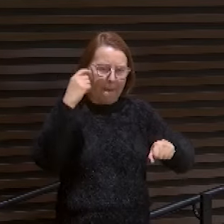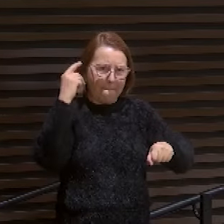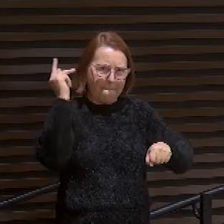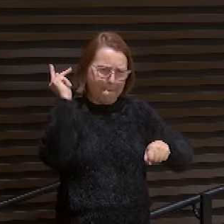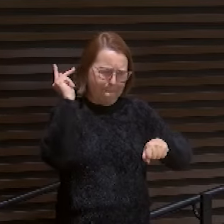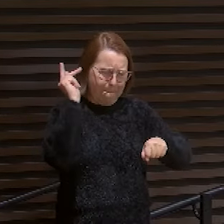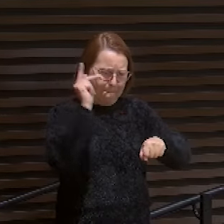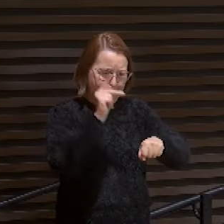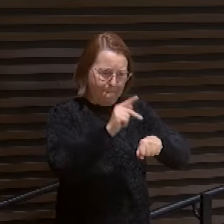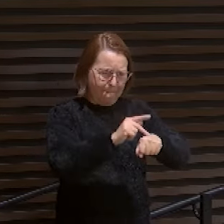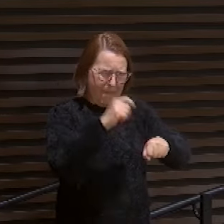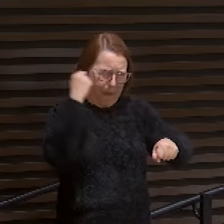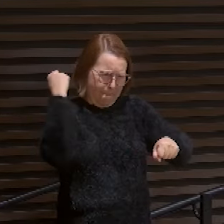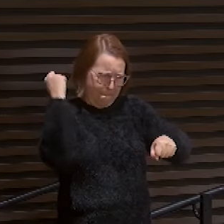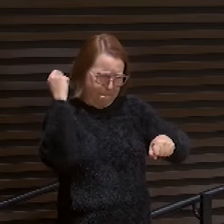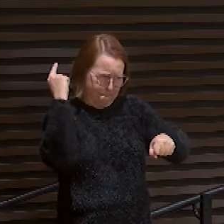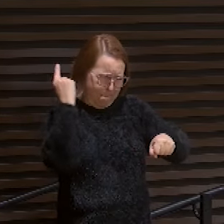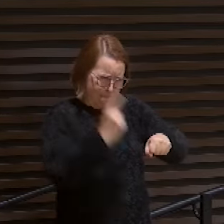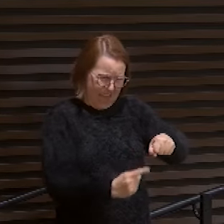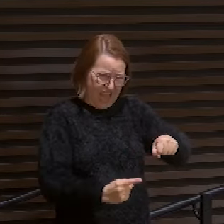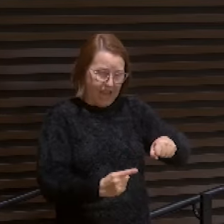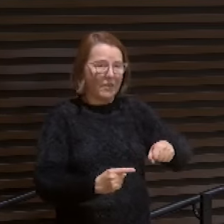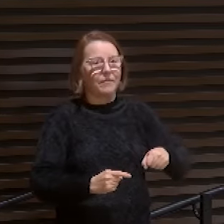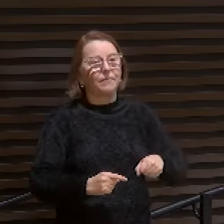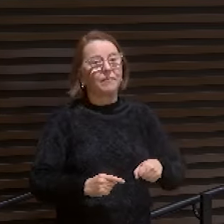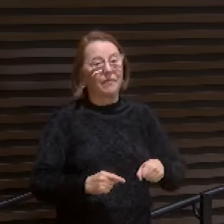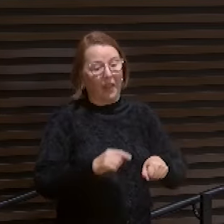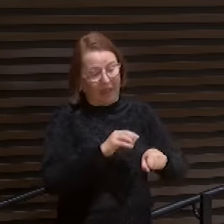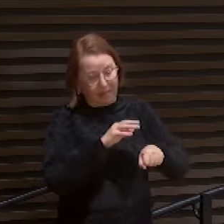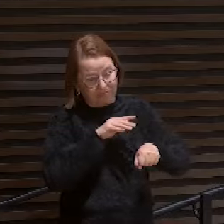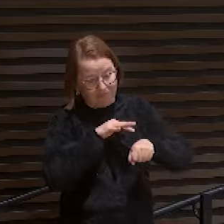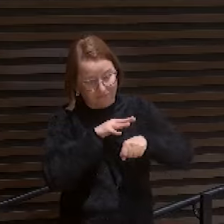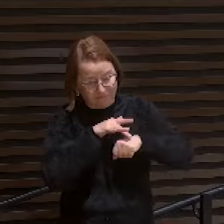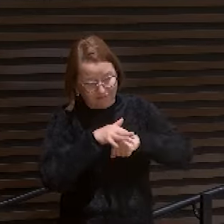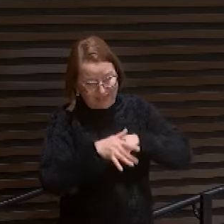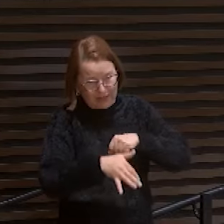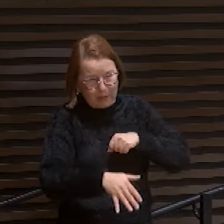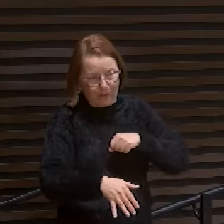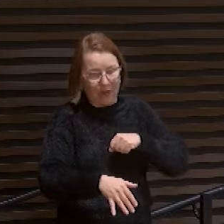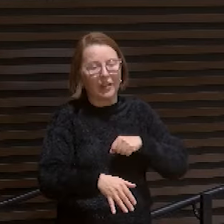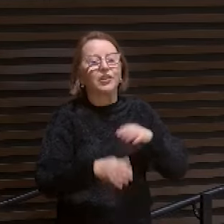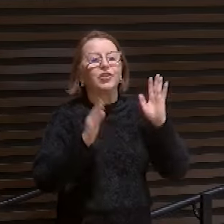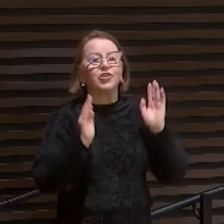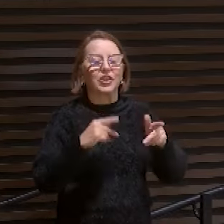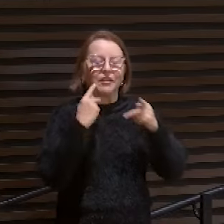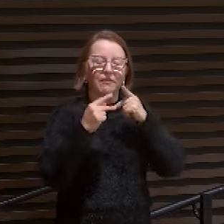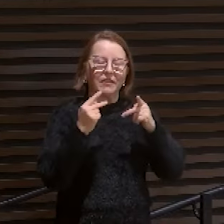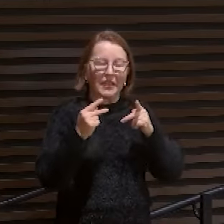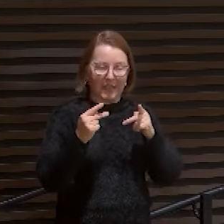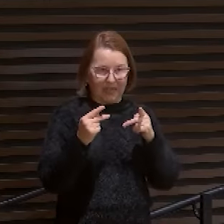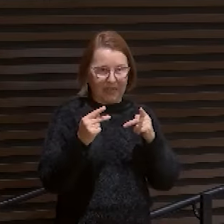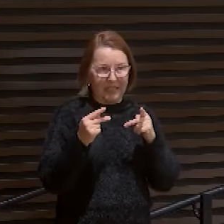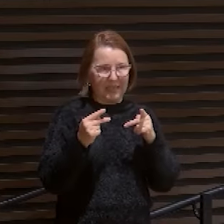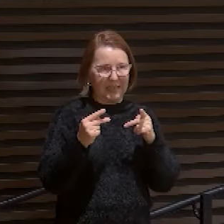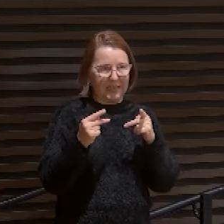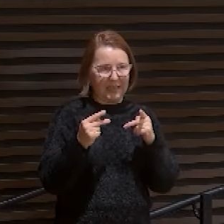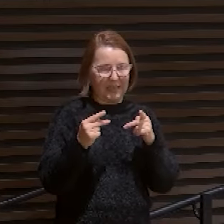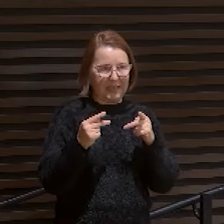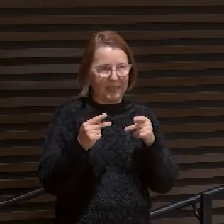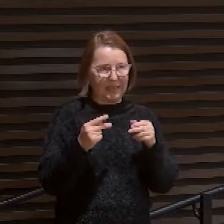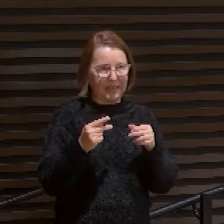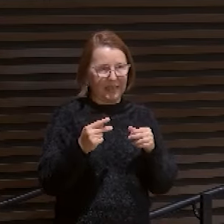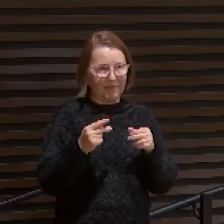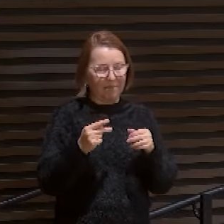e daquela rocha sairia água. E nós já falamos sobre a cidade